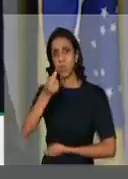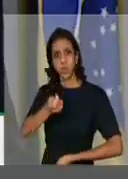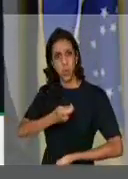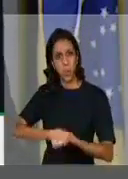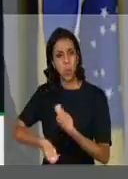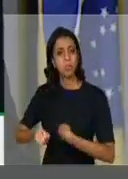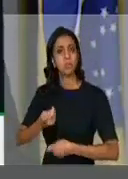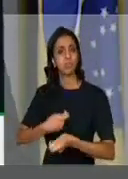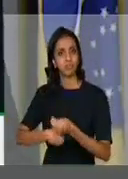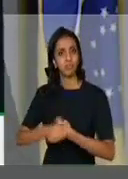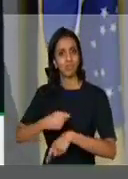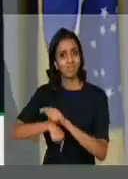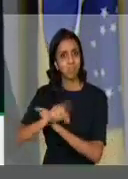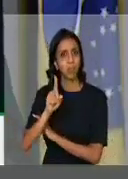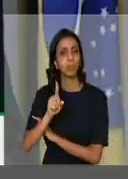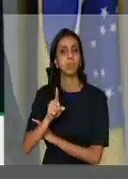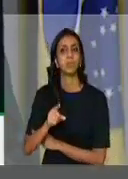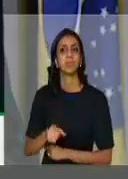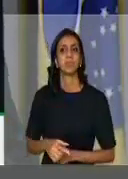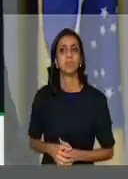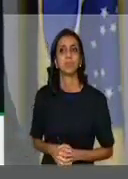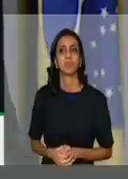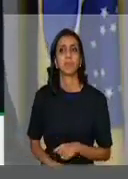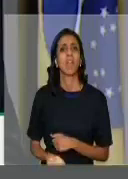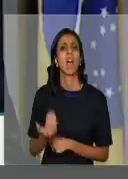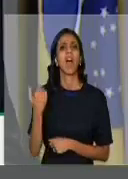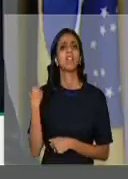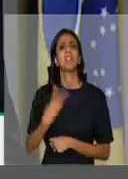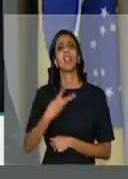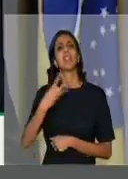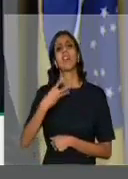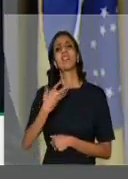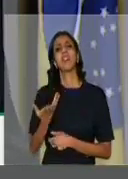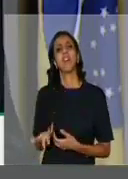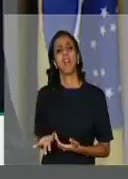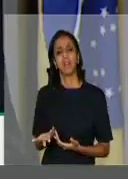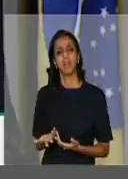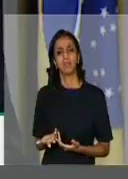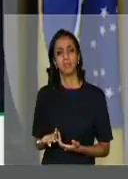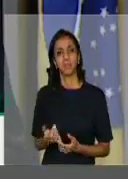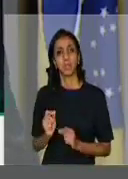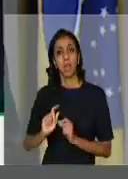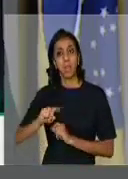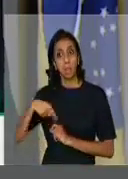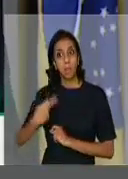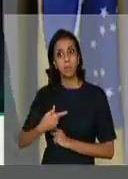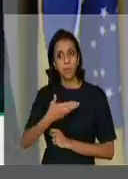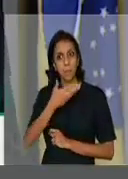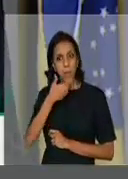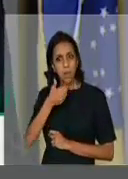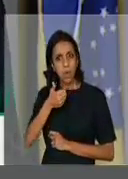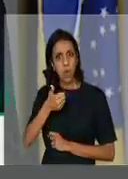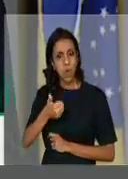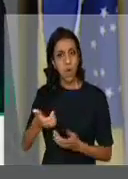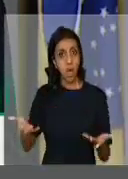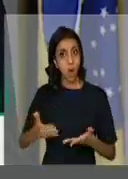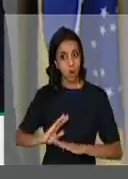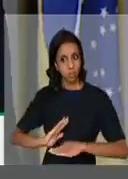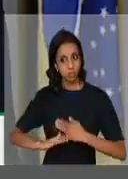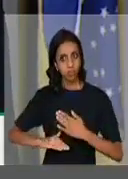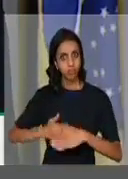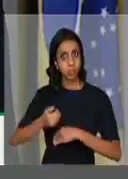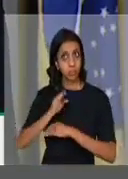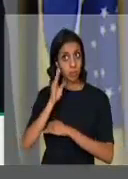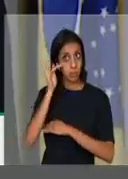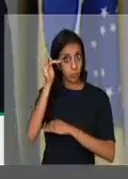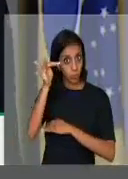potência econômica, saindo do terceiro mundo, caminhando para o segundo mundo, rumo ao primeiro mundo.